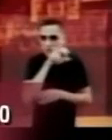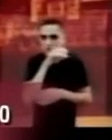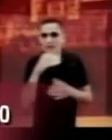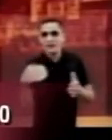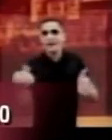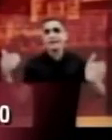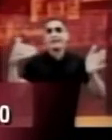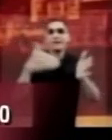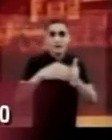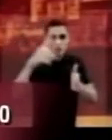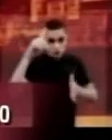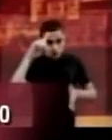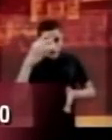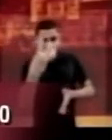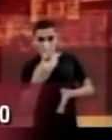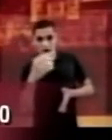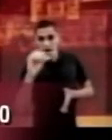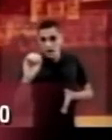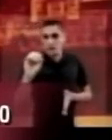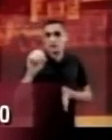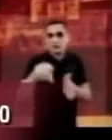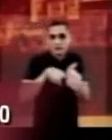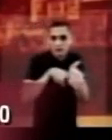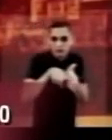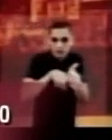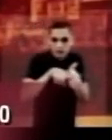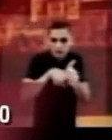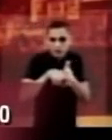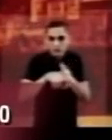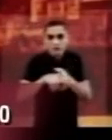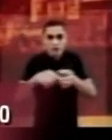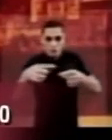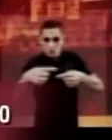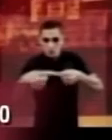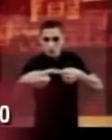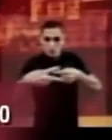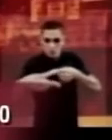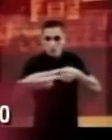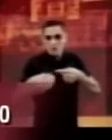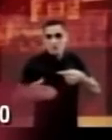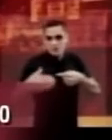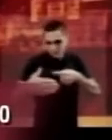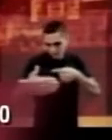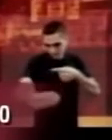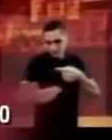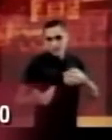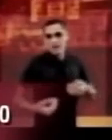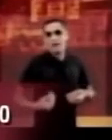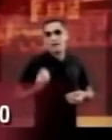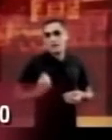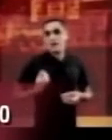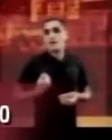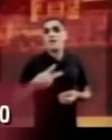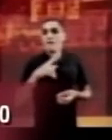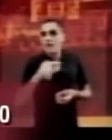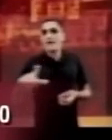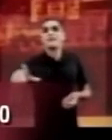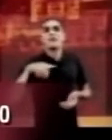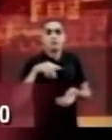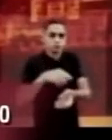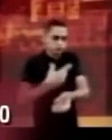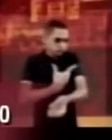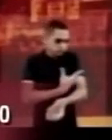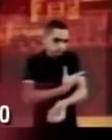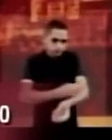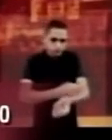sorológico. Então, as nossas duas próximas semanas serão feitos os inquéritos sorológicos da